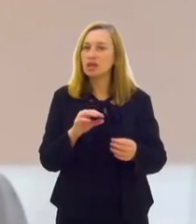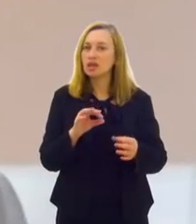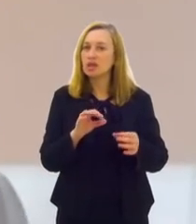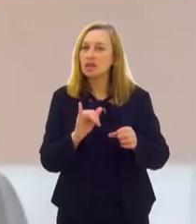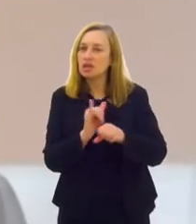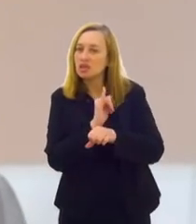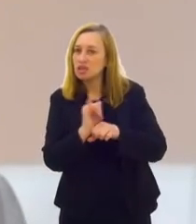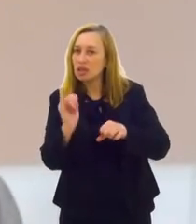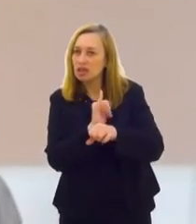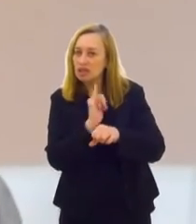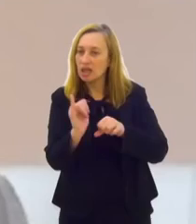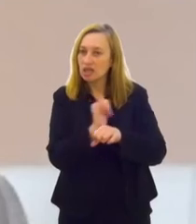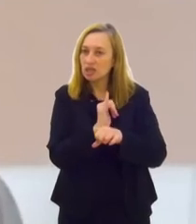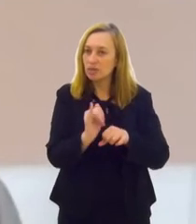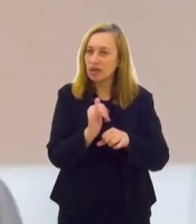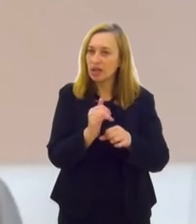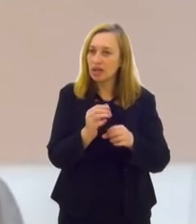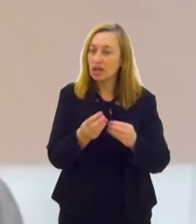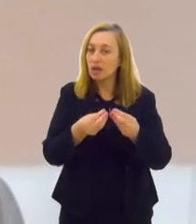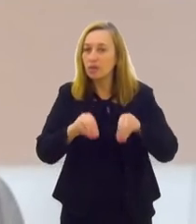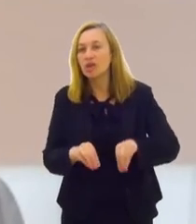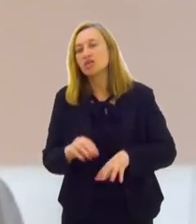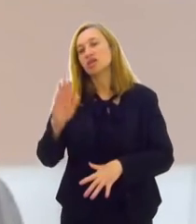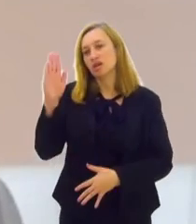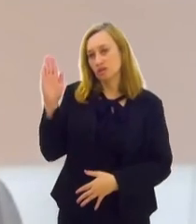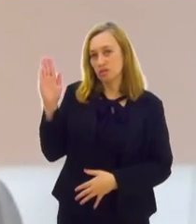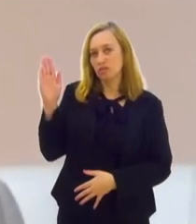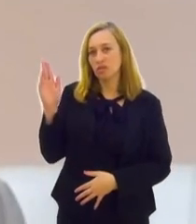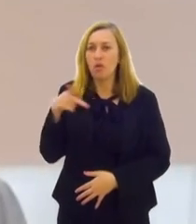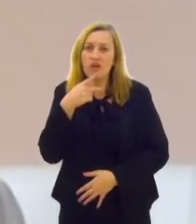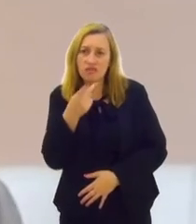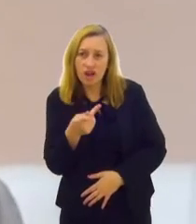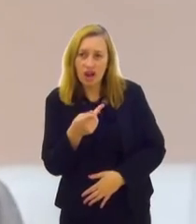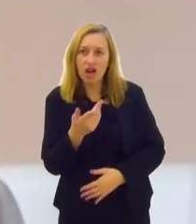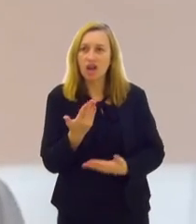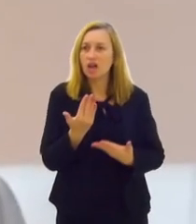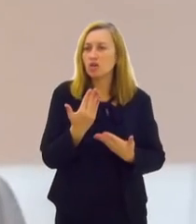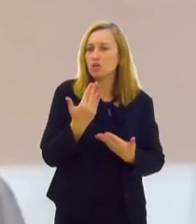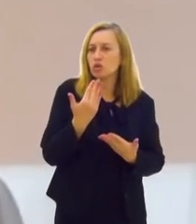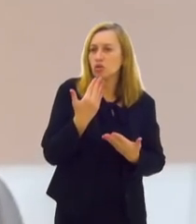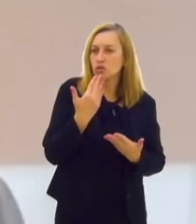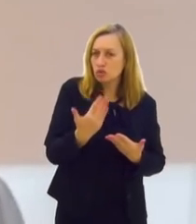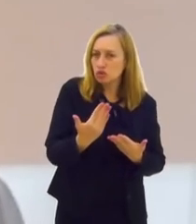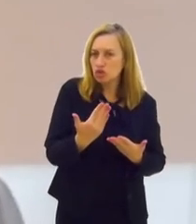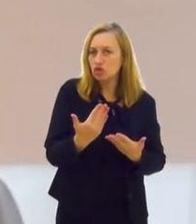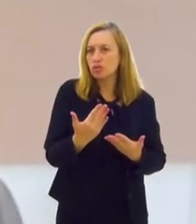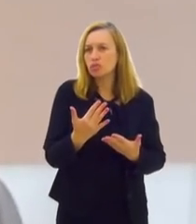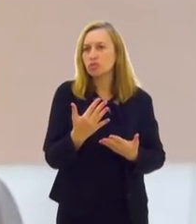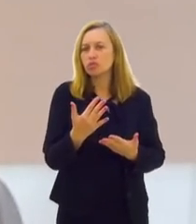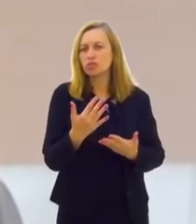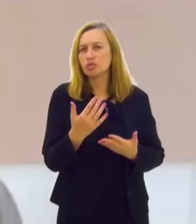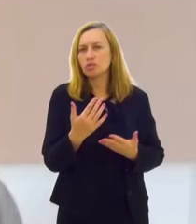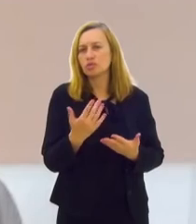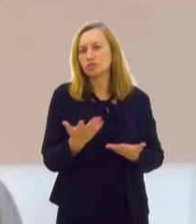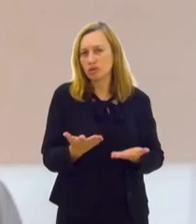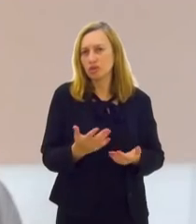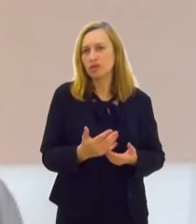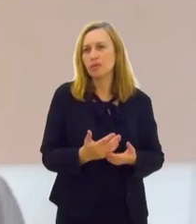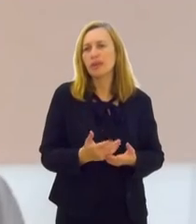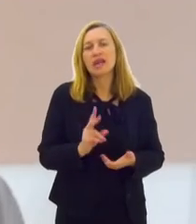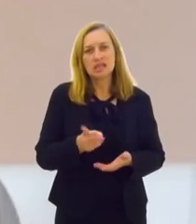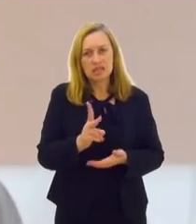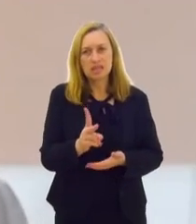montagem para tentar atribuir a um candidato uma fala polêmica ou algum tipo Nossa. de afirmação